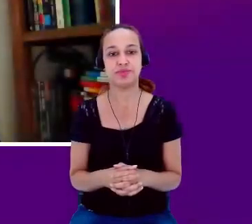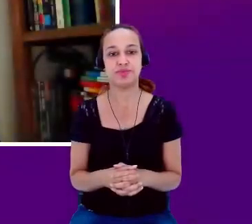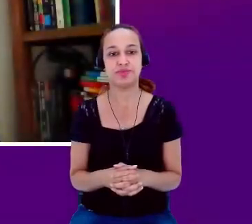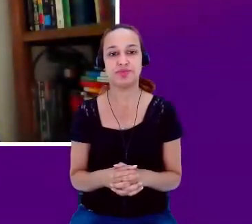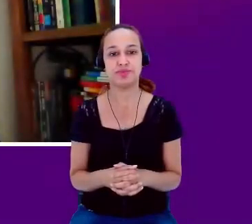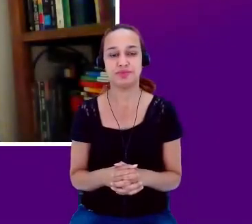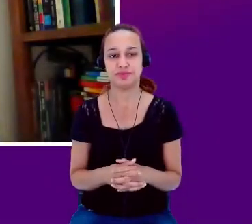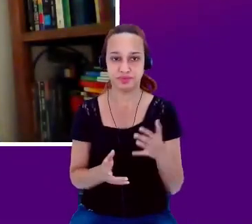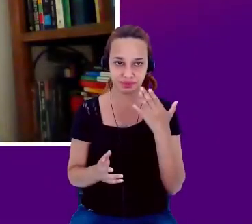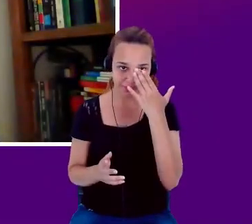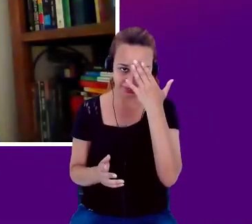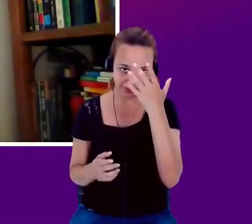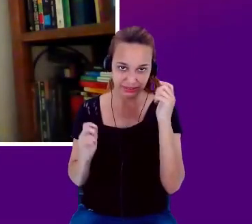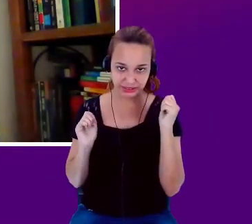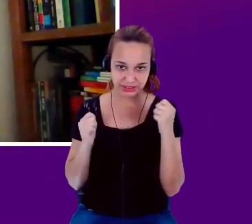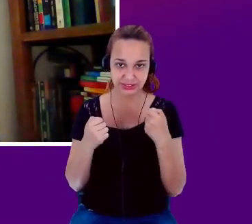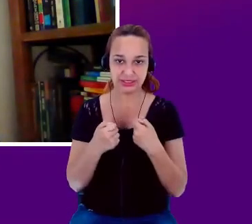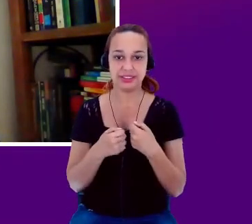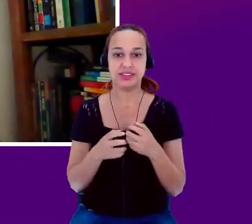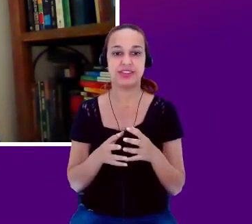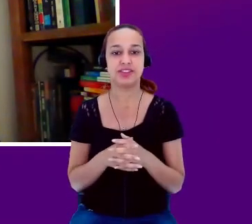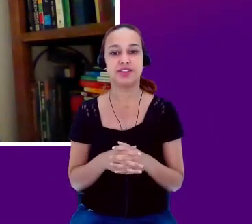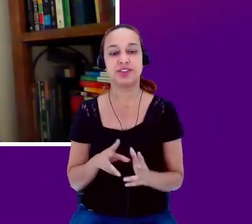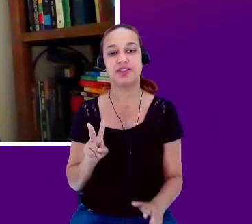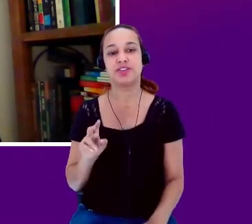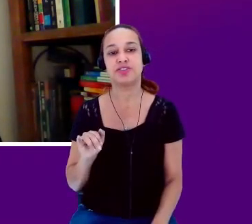Obrigada, ministro. Vinícius?